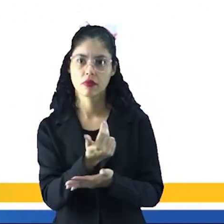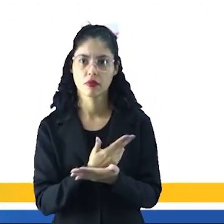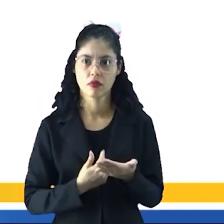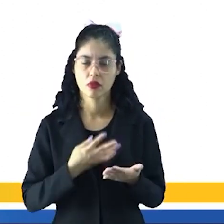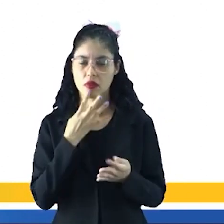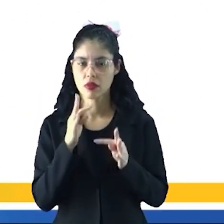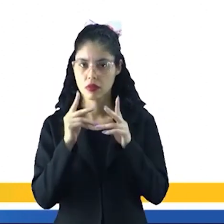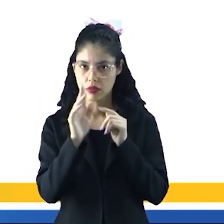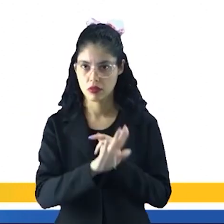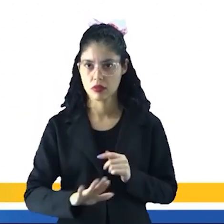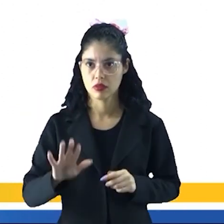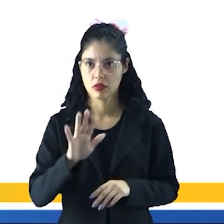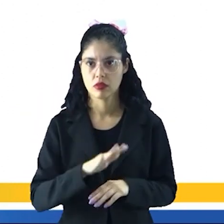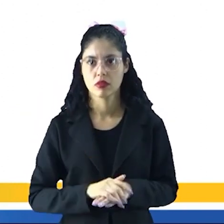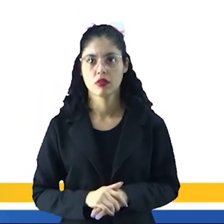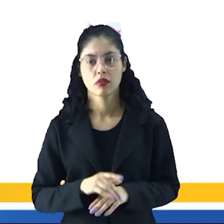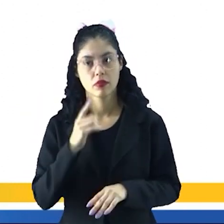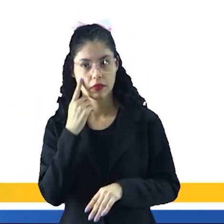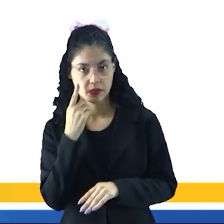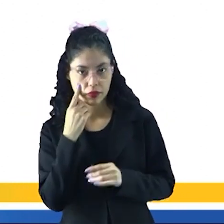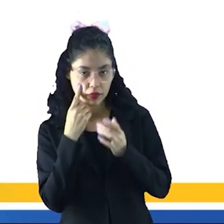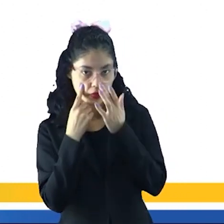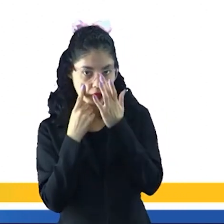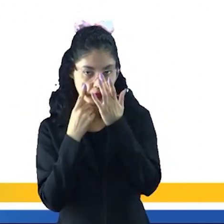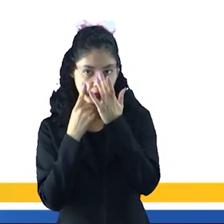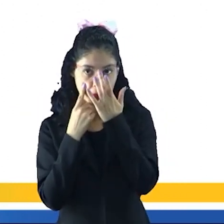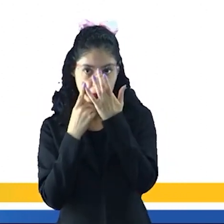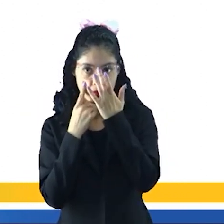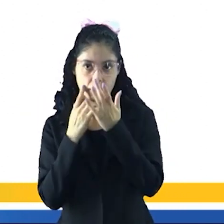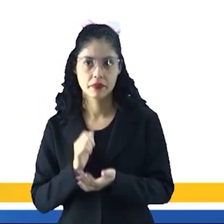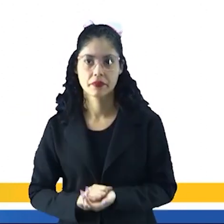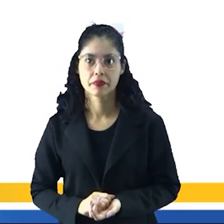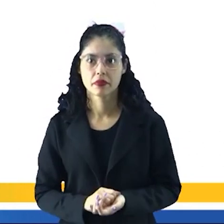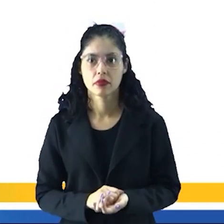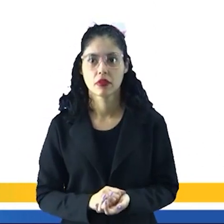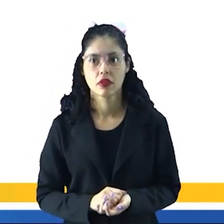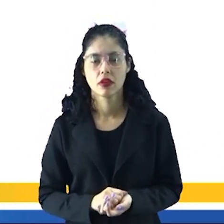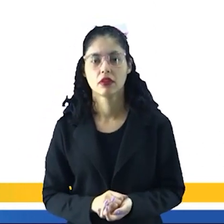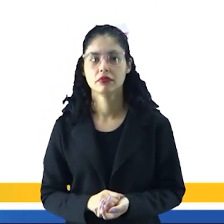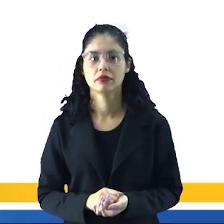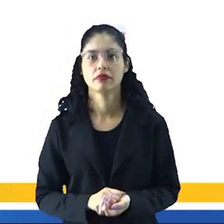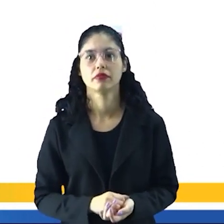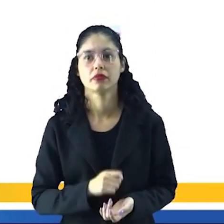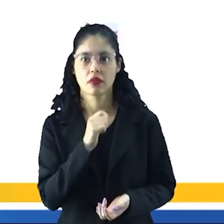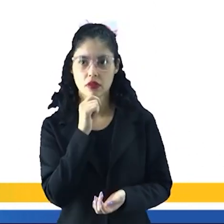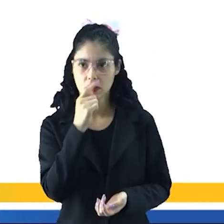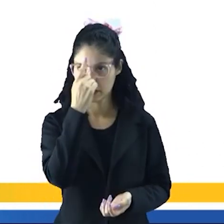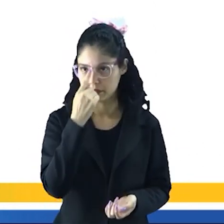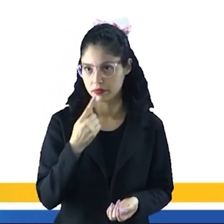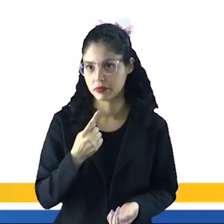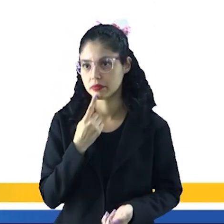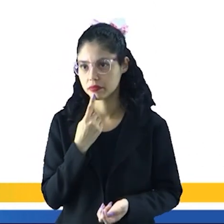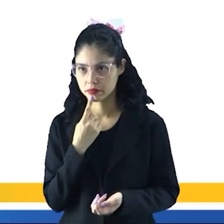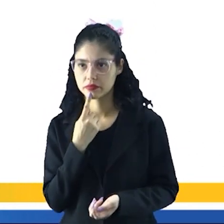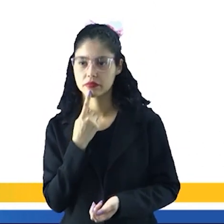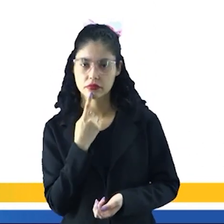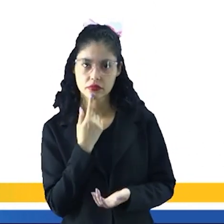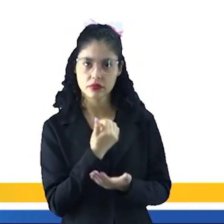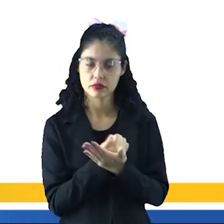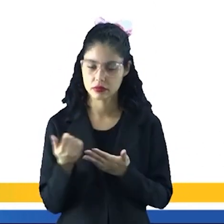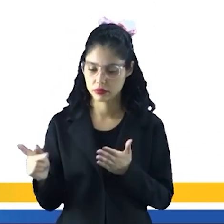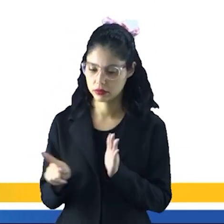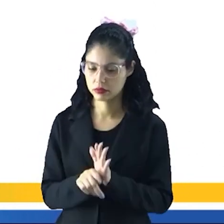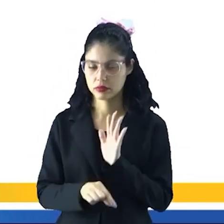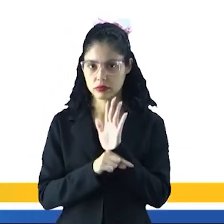artista conhecido por todos. Gente, olha bem o que ele diz aqui na letra D. Ele diz que a imagem é a